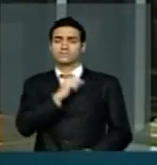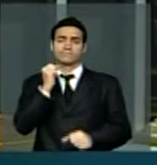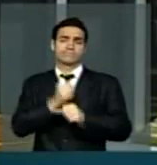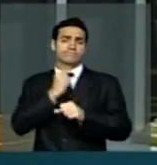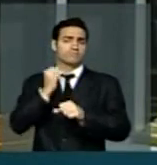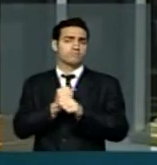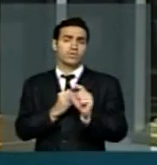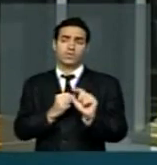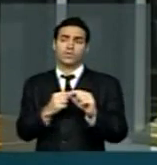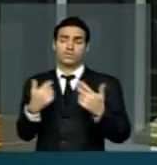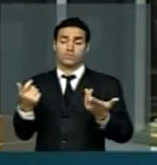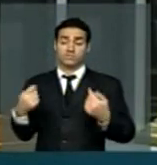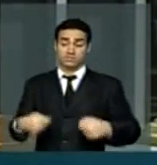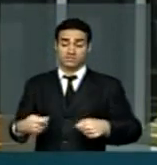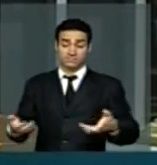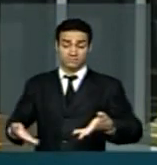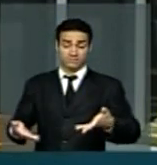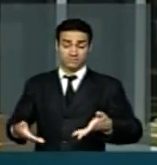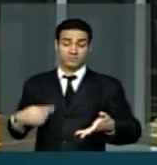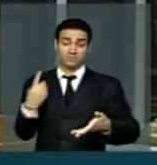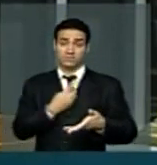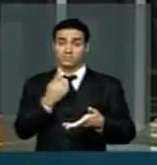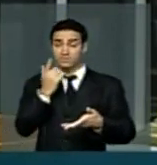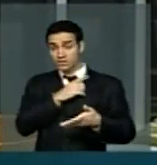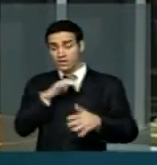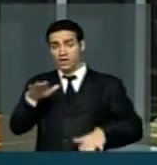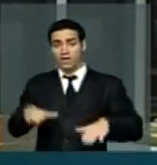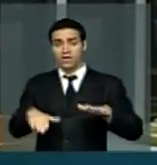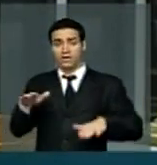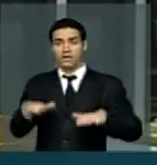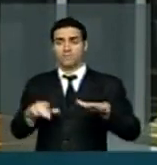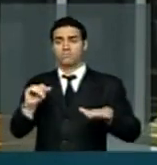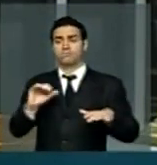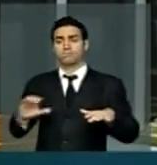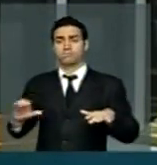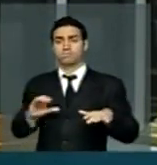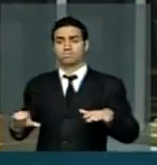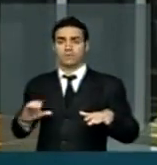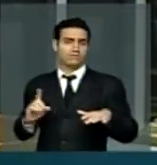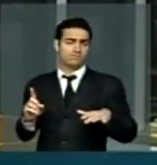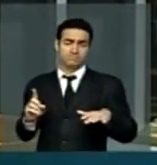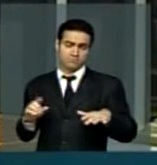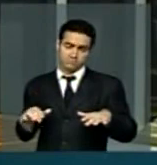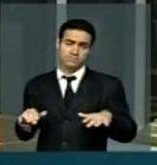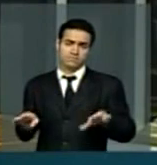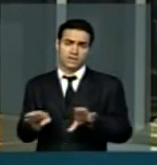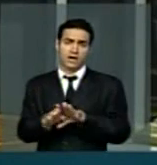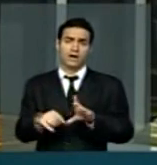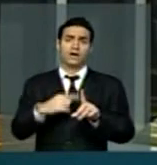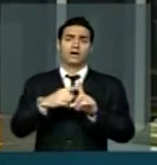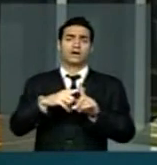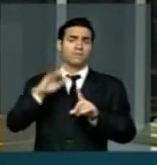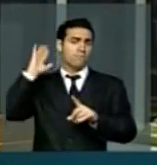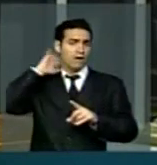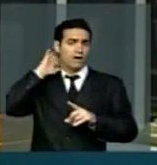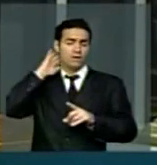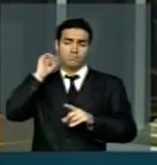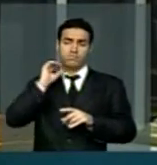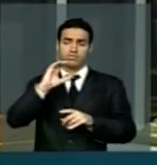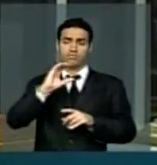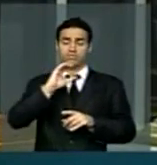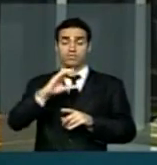Então está na hora de equilibrar a balança, porque temos muitos recursos volumosos para os